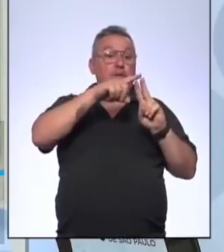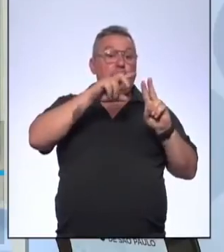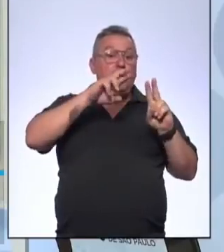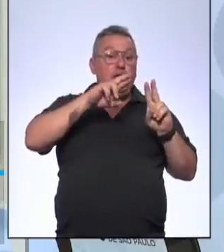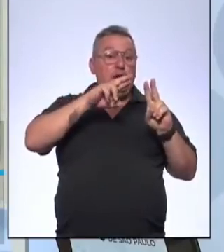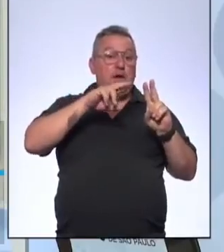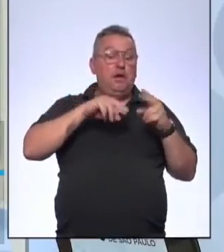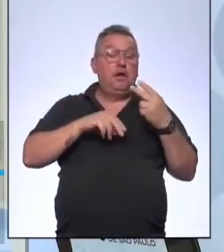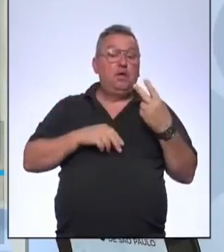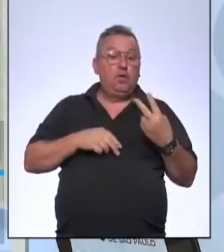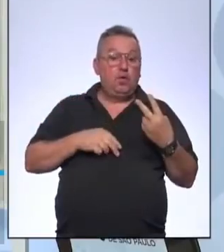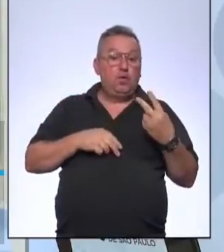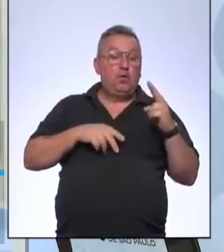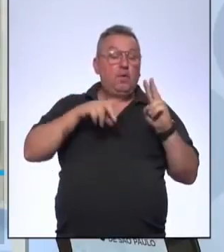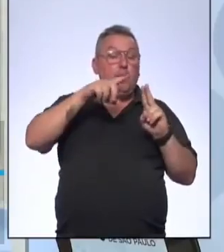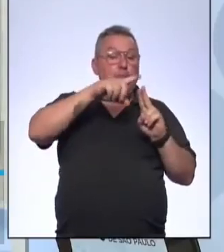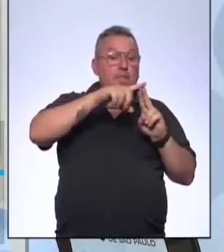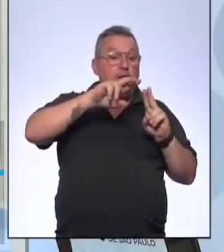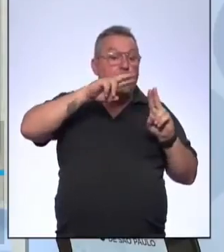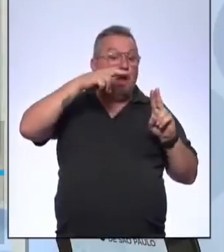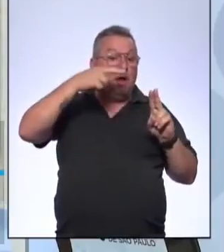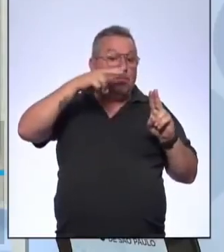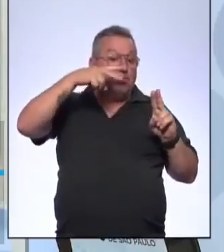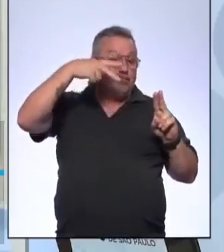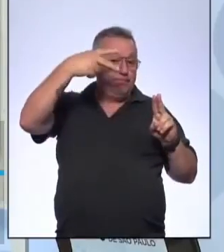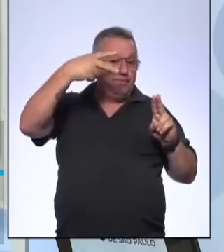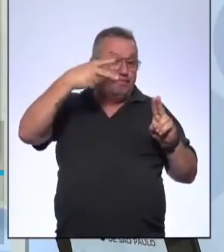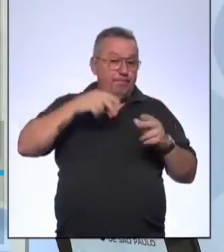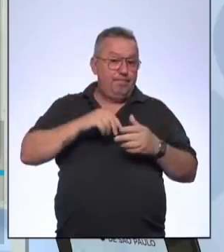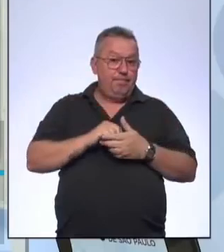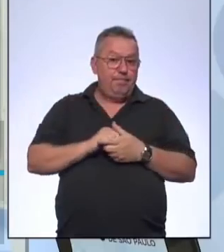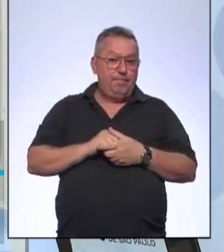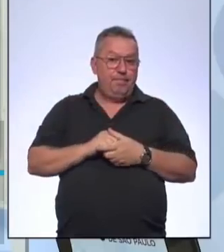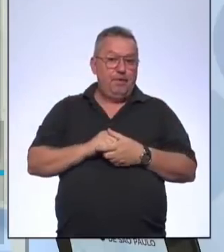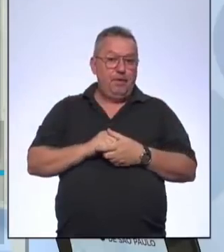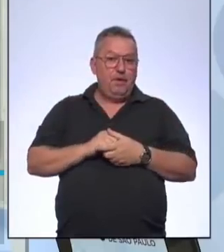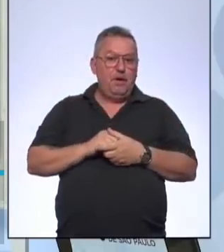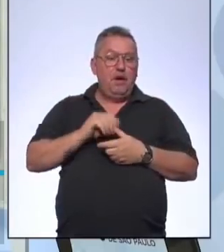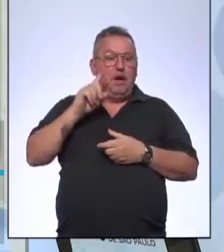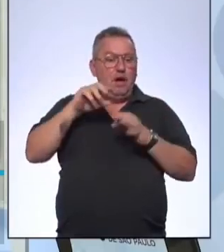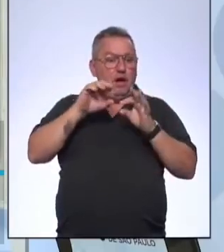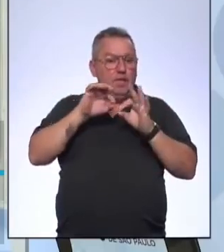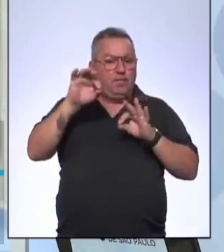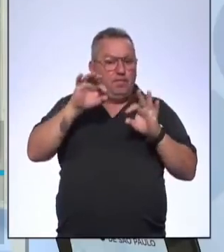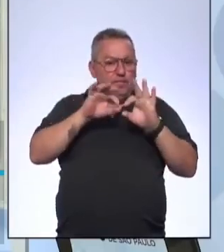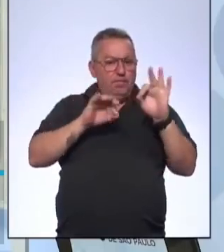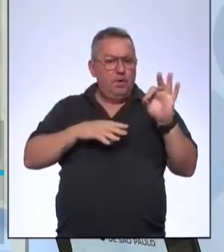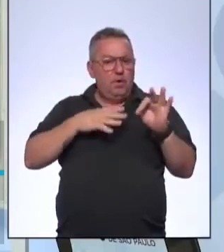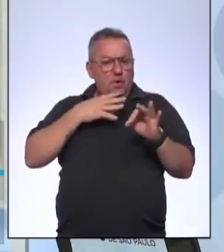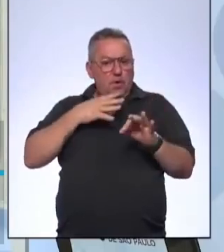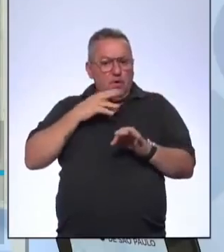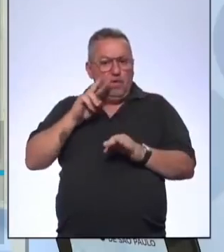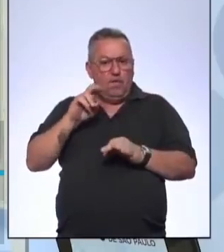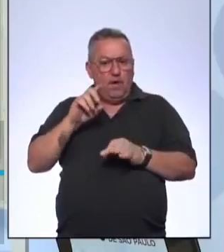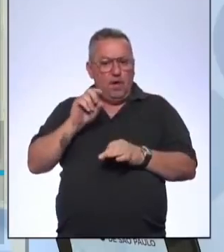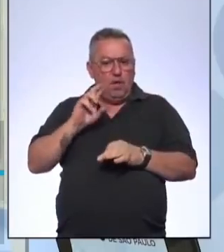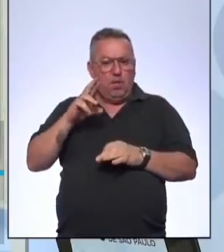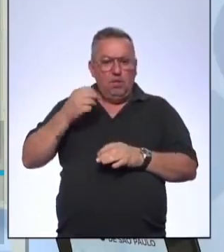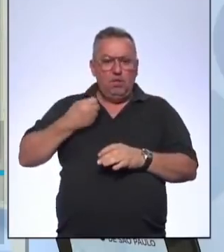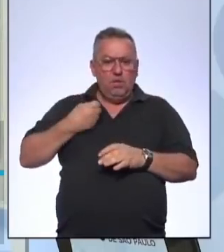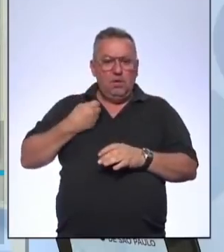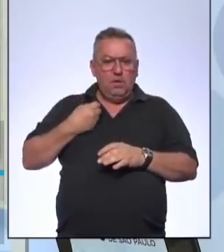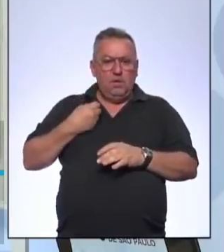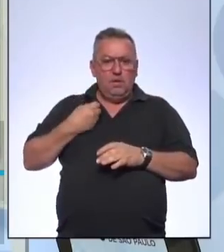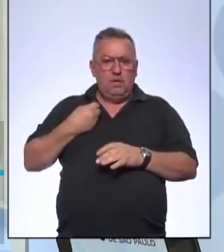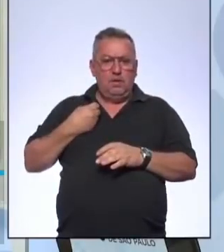quadrado, o 2π, Ale, e o π aqui são medidas que eu conheço o valor, são valores numéricos.